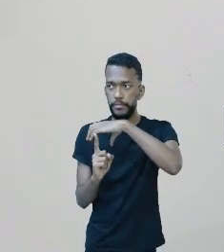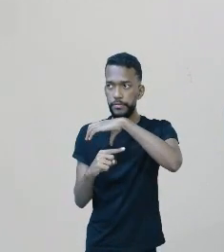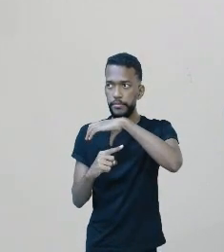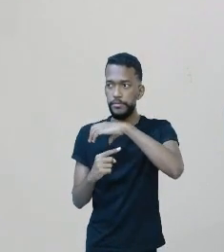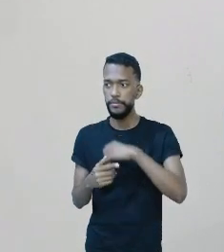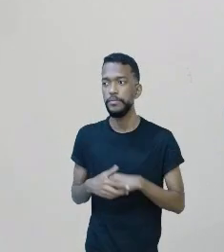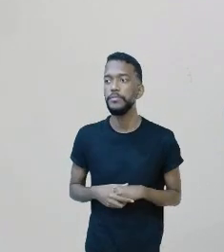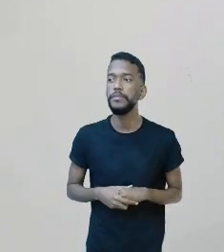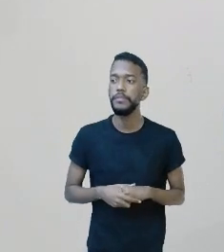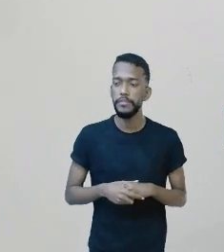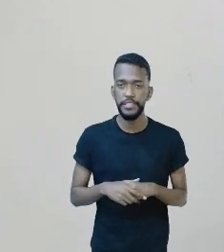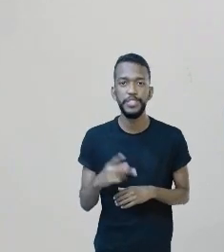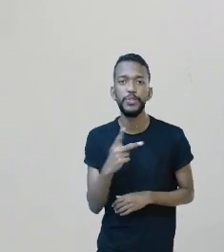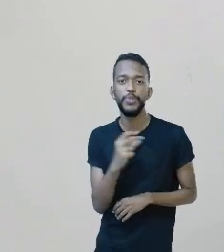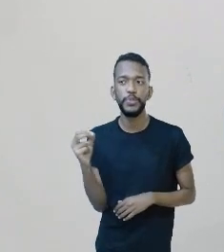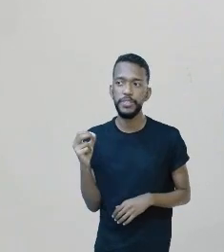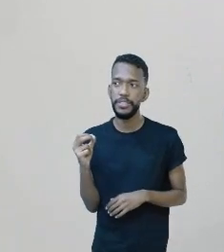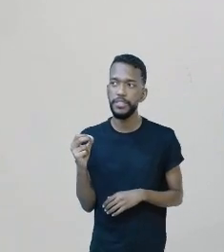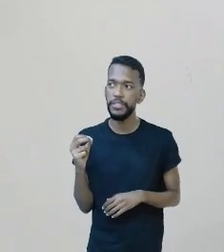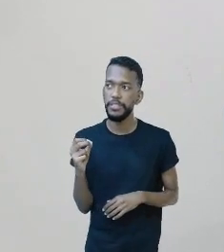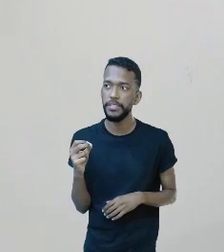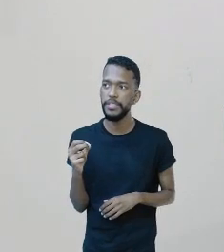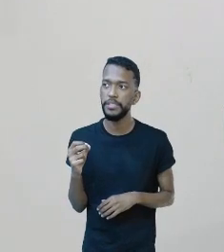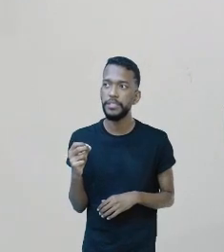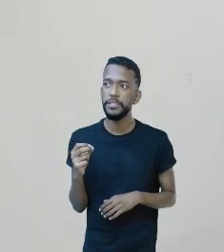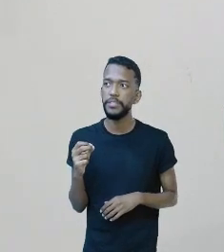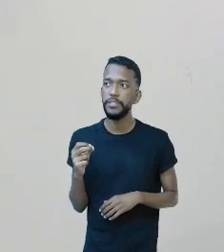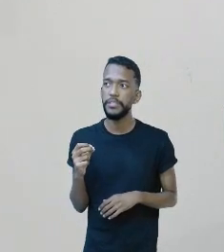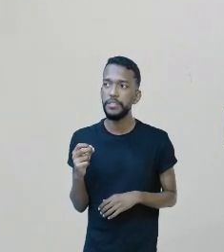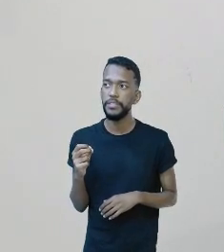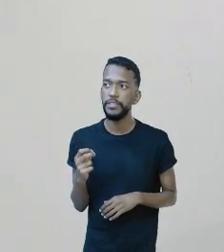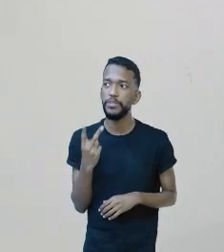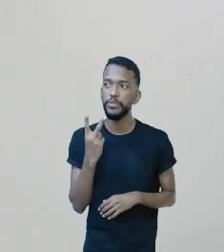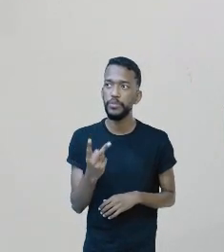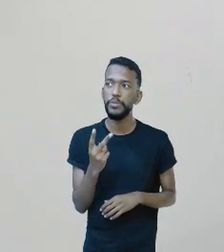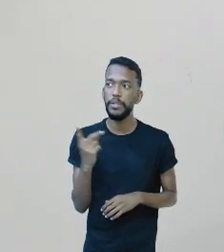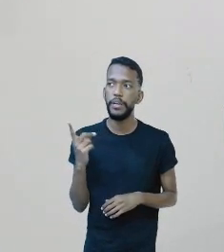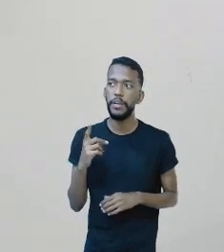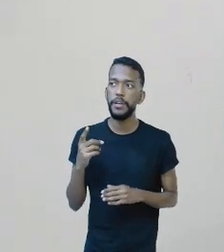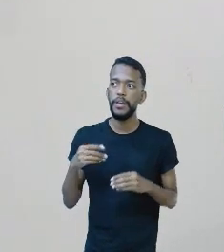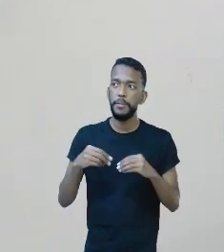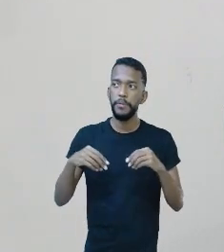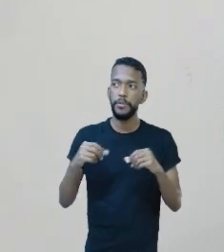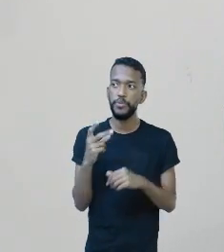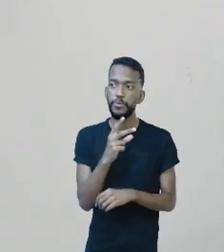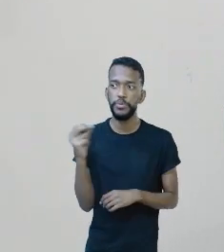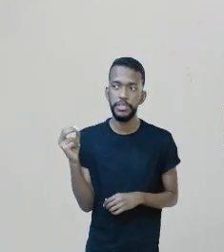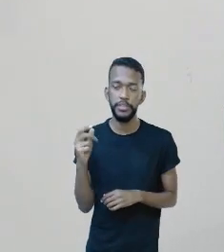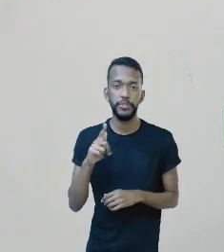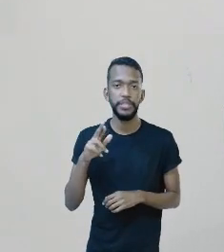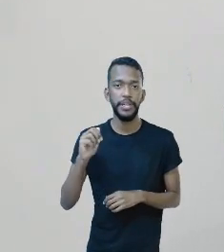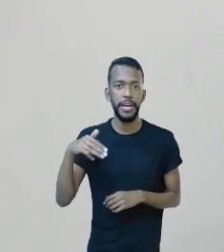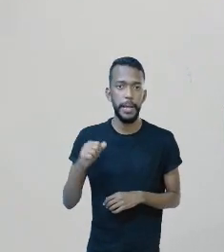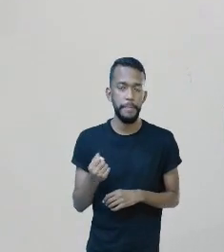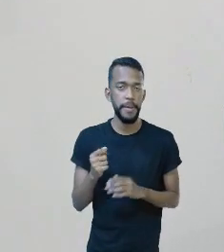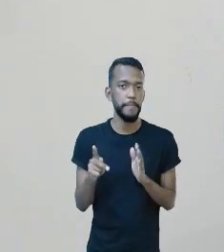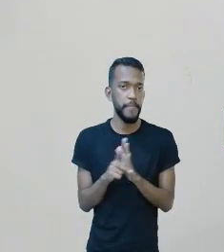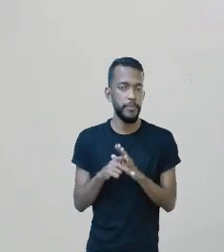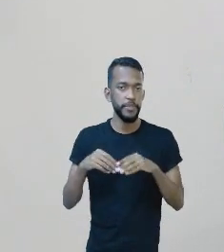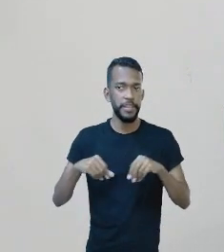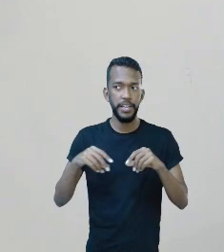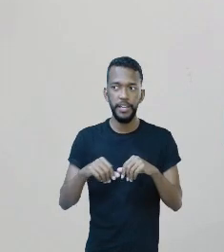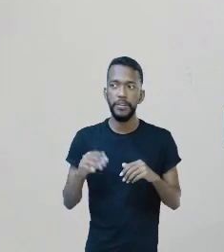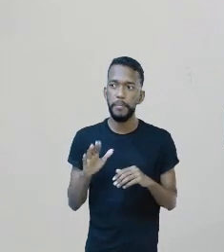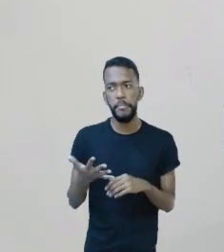dará 200, 2 xícaras de farinha, ela dá 200 gramas de trigo.